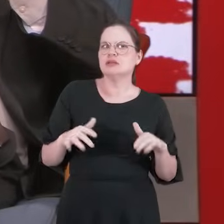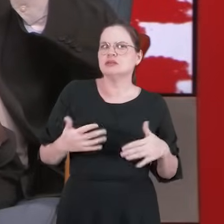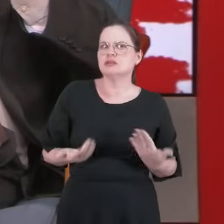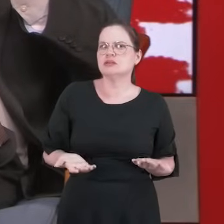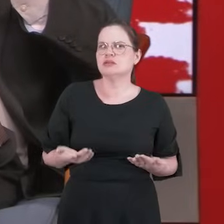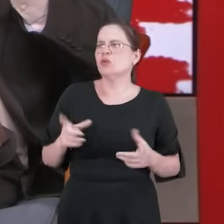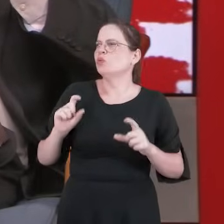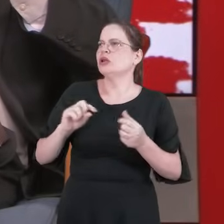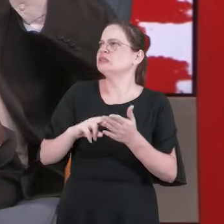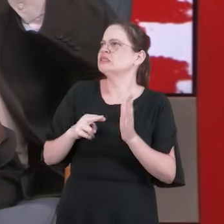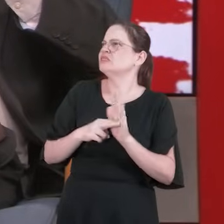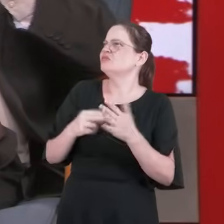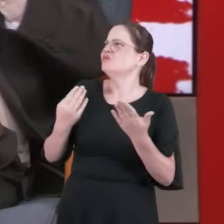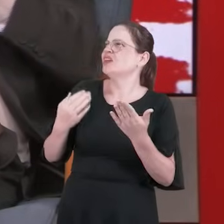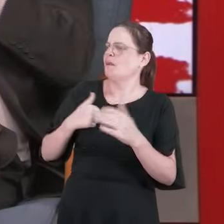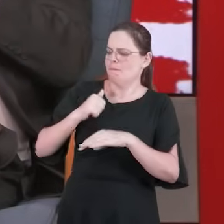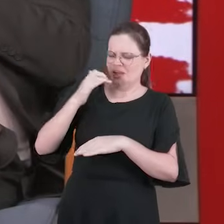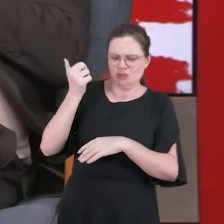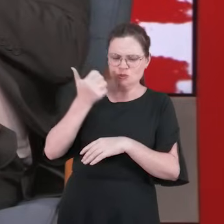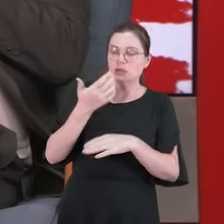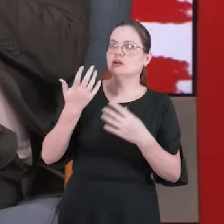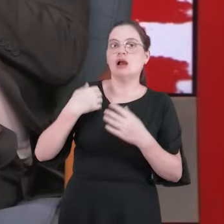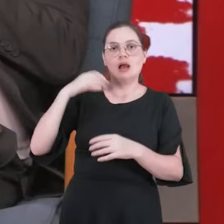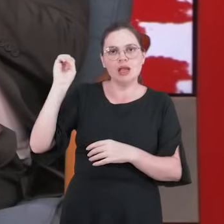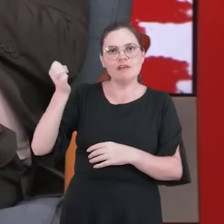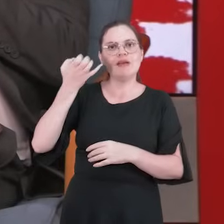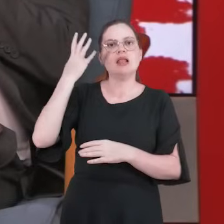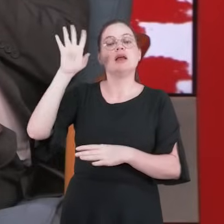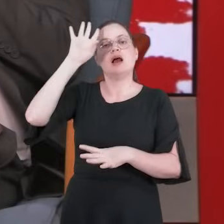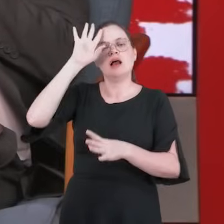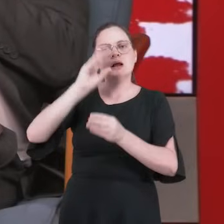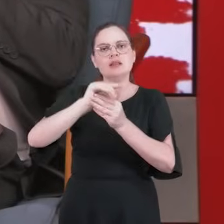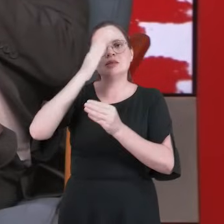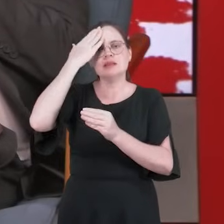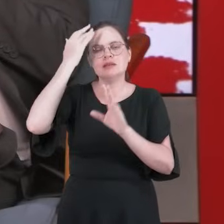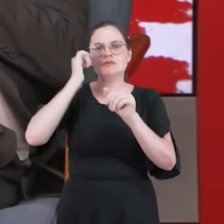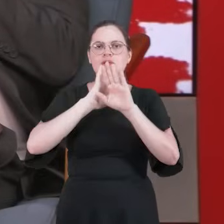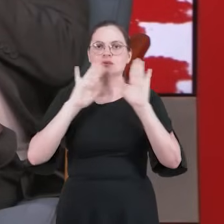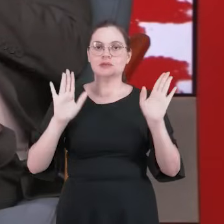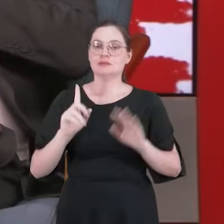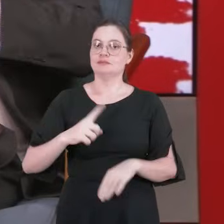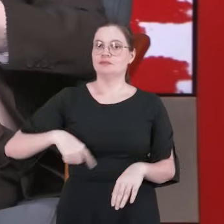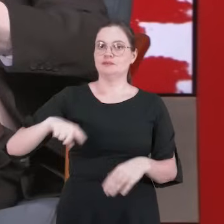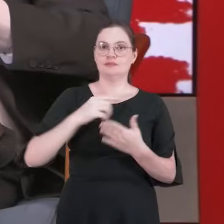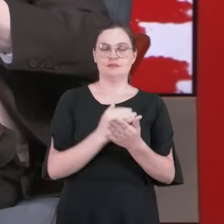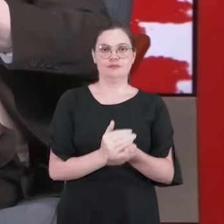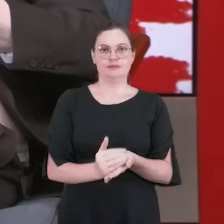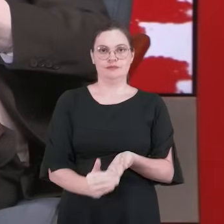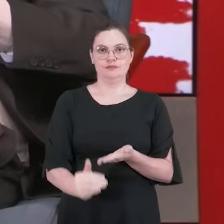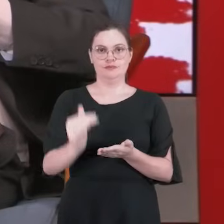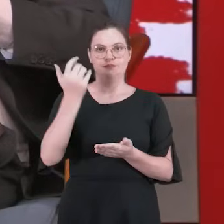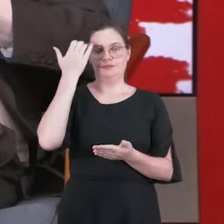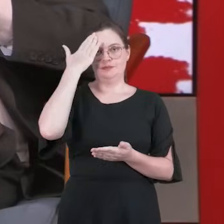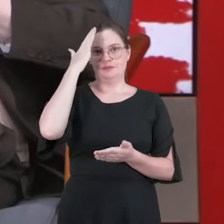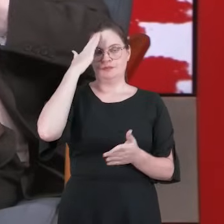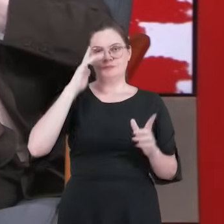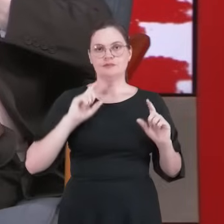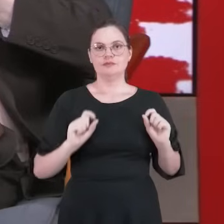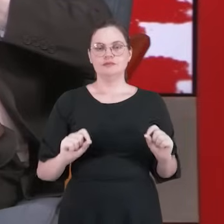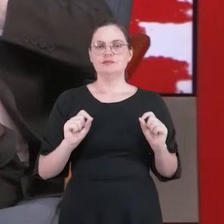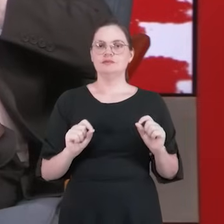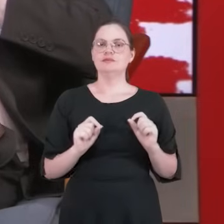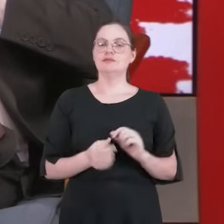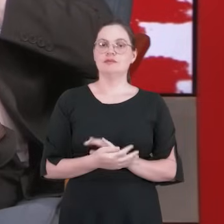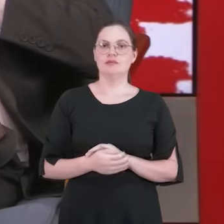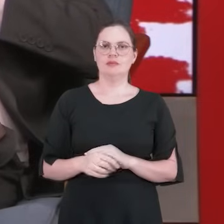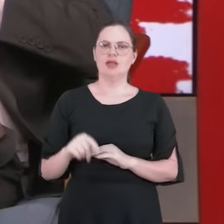disse, uma palavra revelada. Então nós começamos a entender, a partir dali, havia